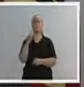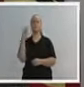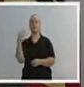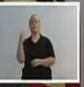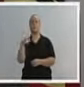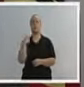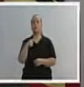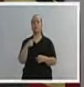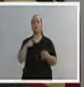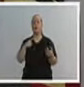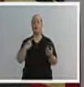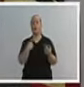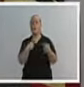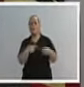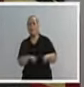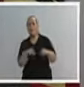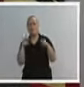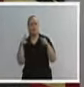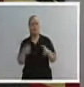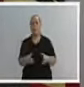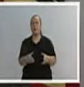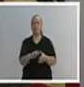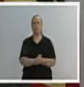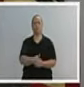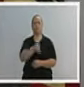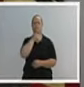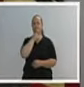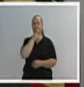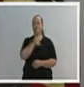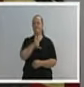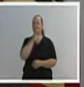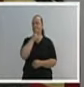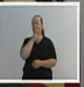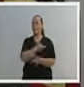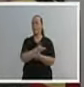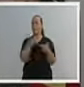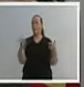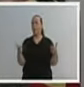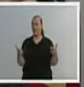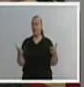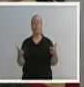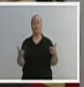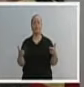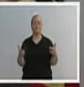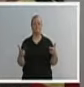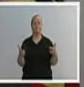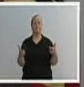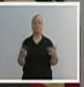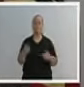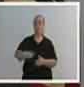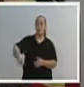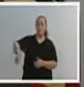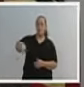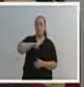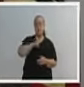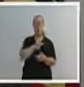corrupção. Infelizmente, a maioria, eu não gosto de generalizar, daqui a pouco nós vamos estar todos na vala comum,